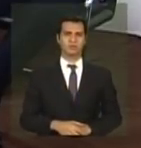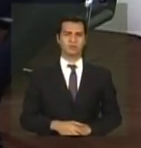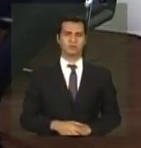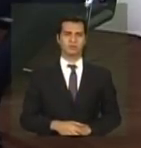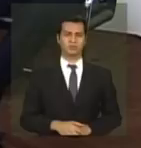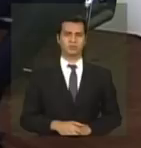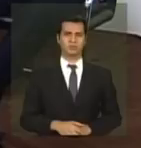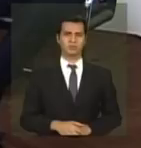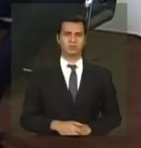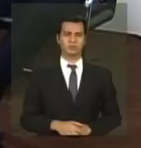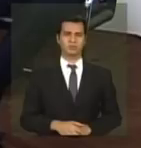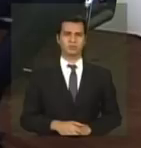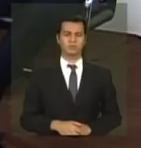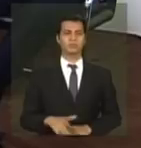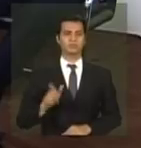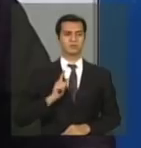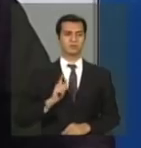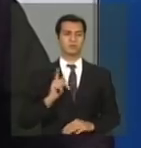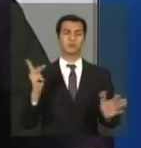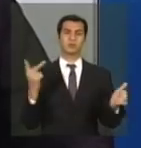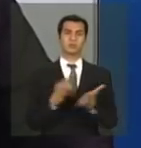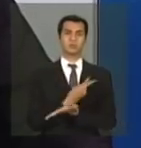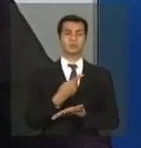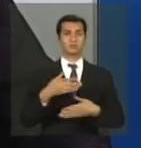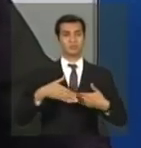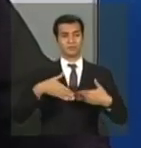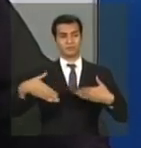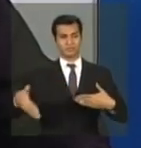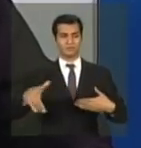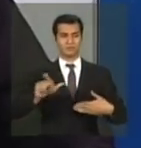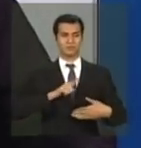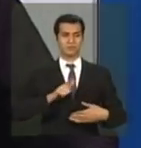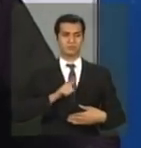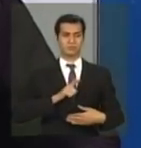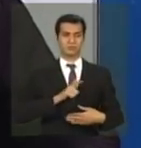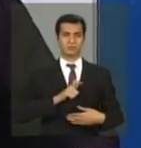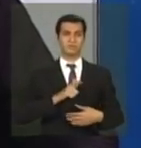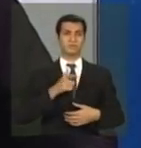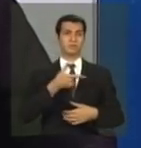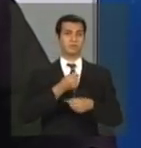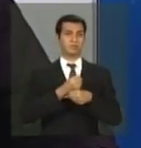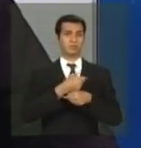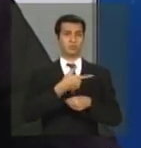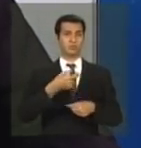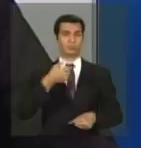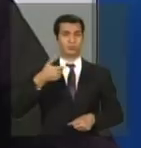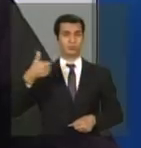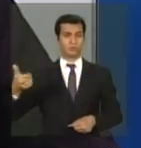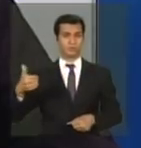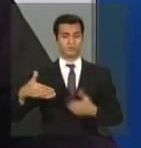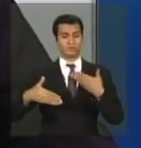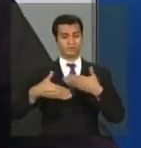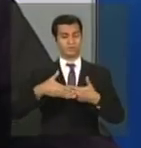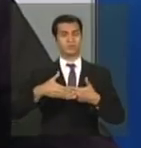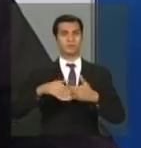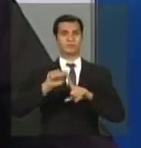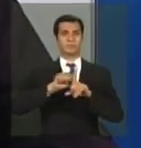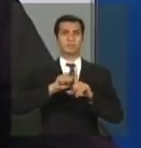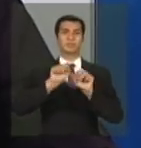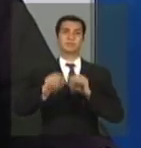inclusive aparece agora neste período do ano letivo de 2011, nós já estamos entrando no mês de